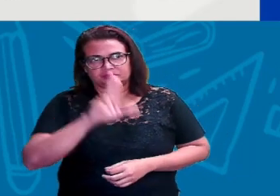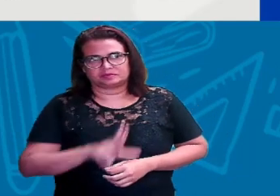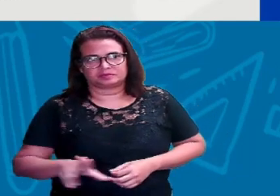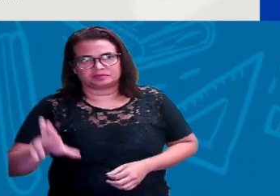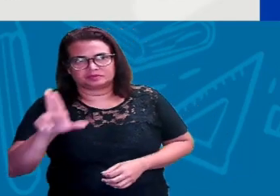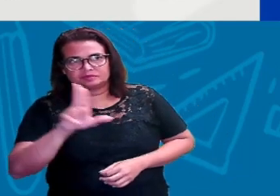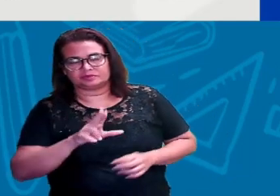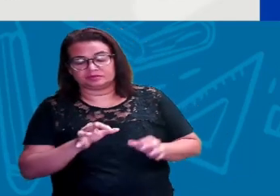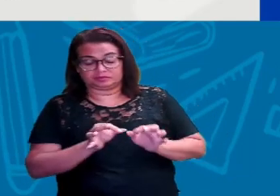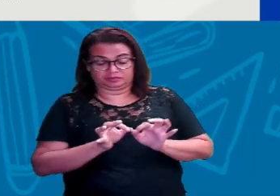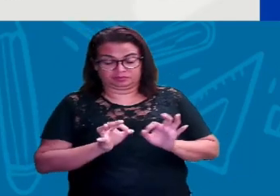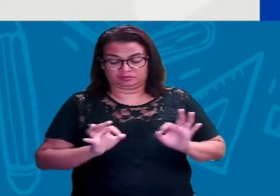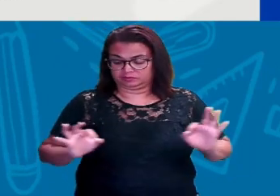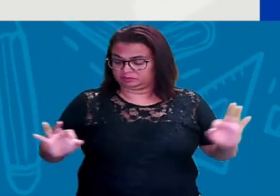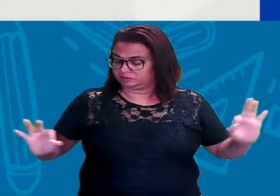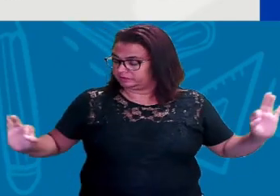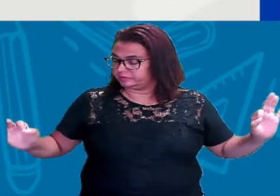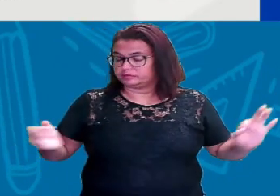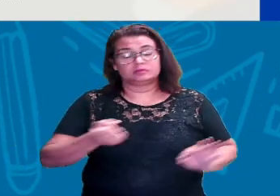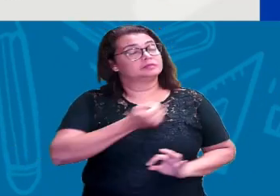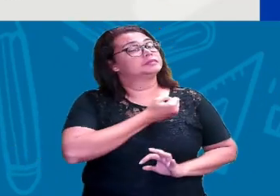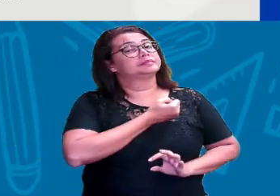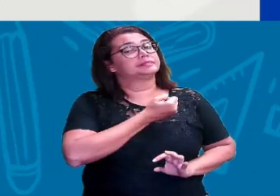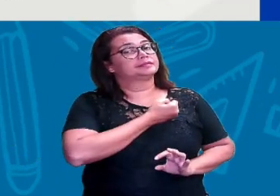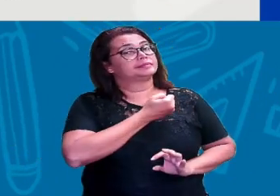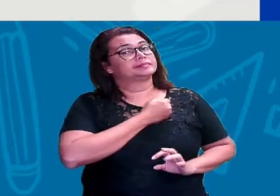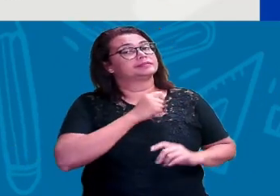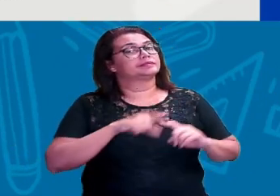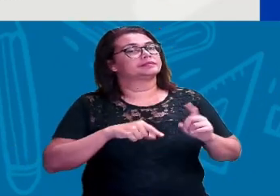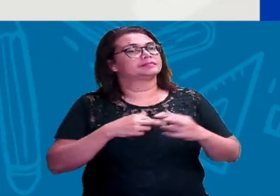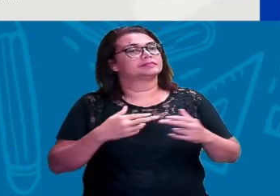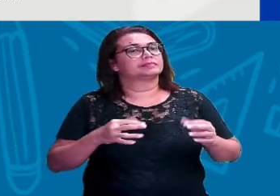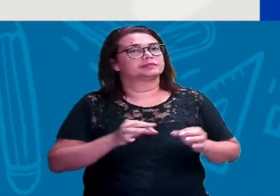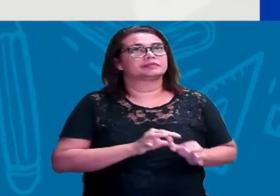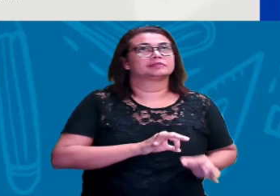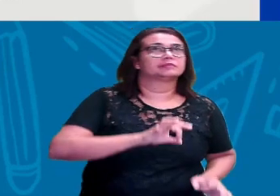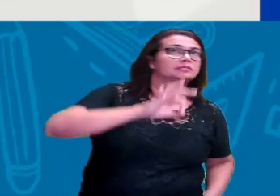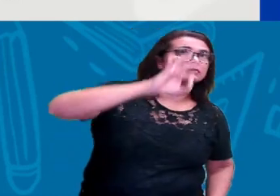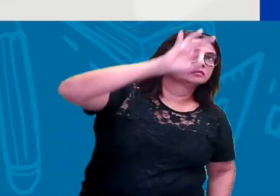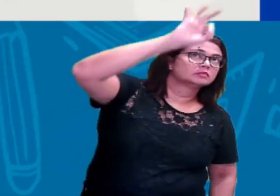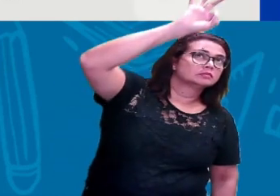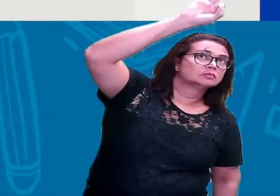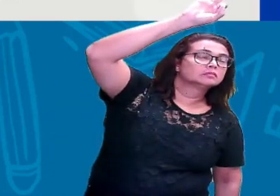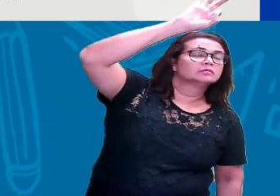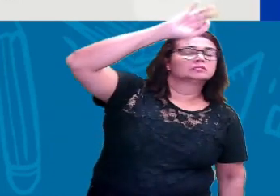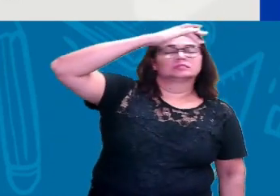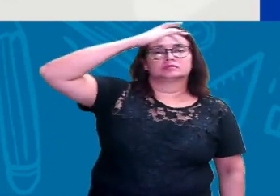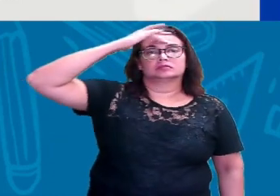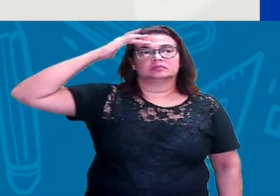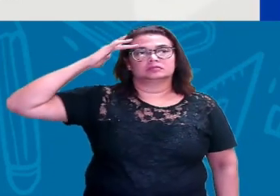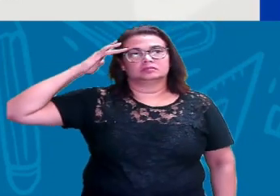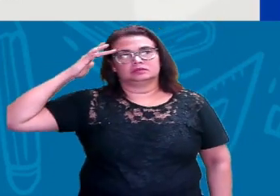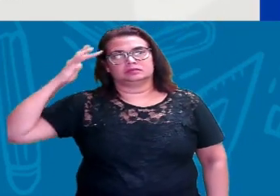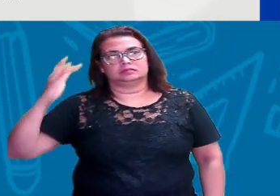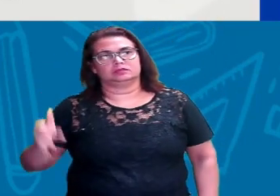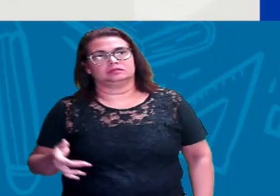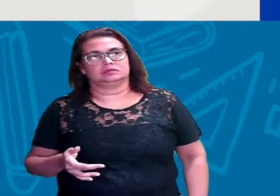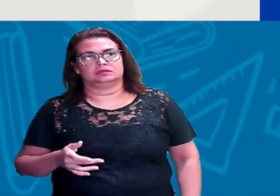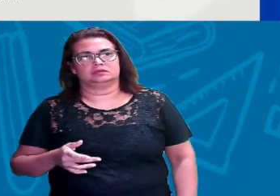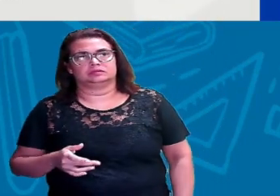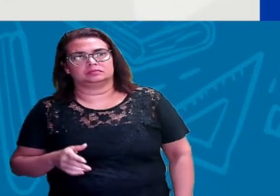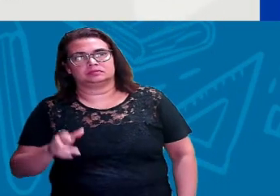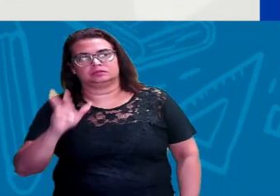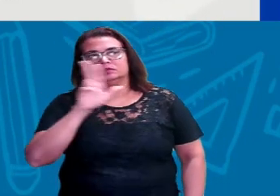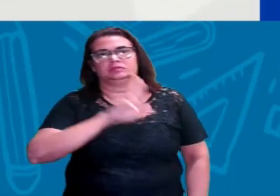ver o comprimento de um objeto, né? Comprimento de uma pessoa, a altura de uma pessoa. Então, a gente usa a